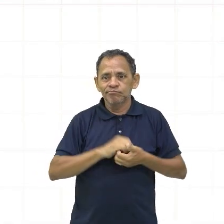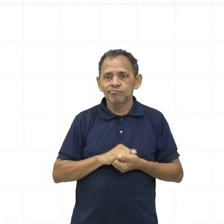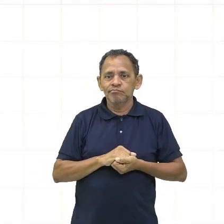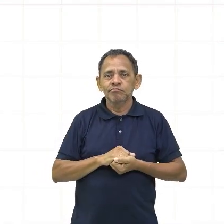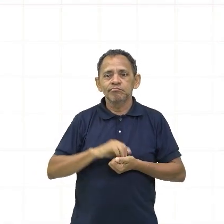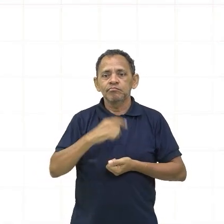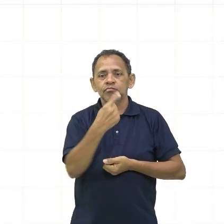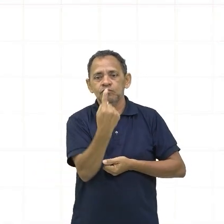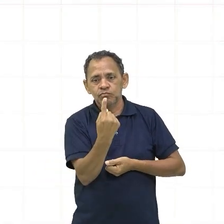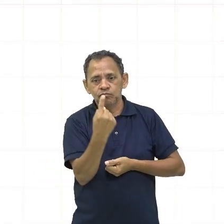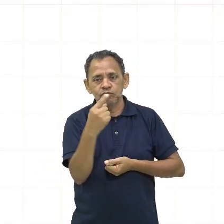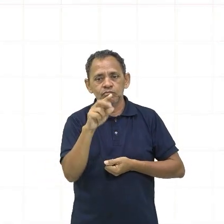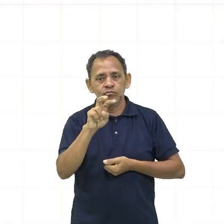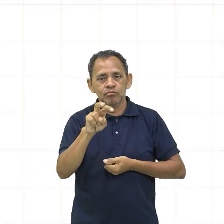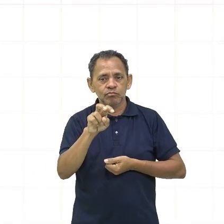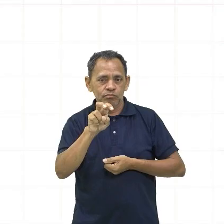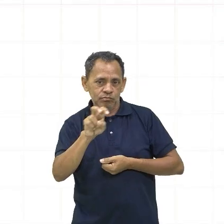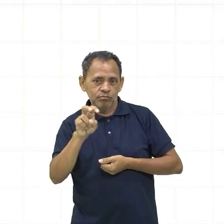de